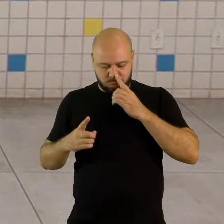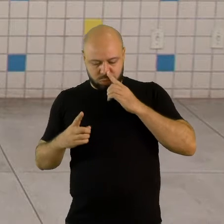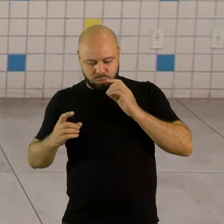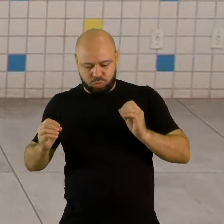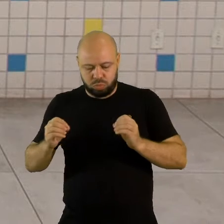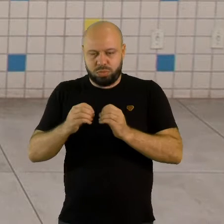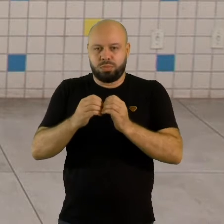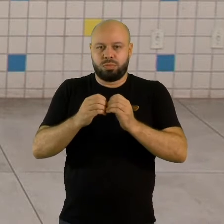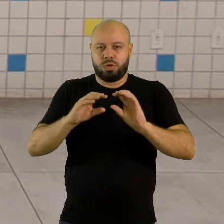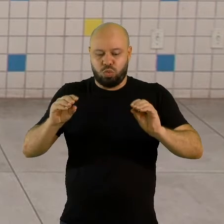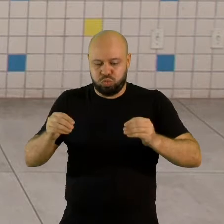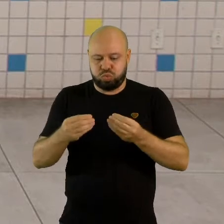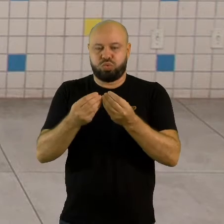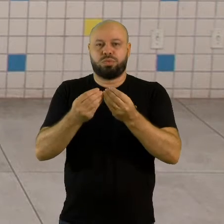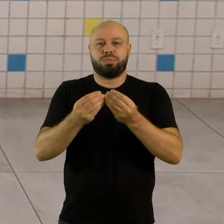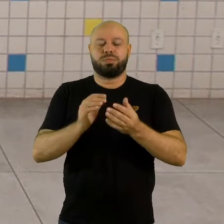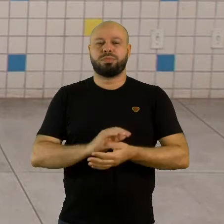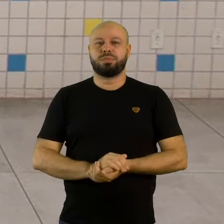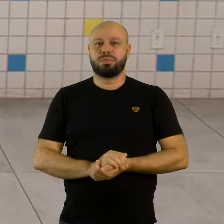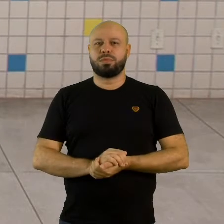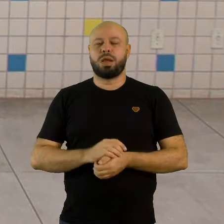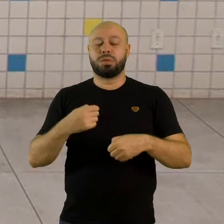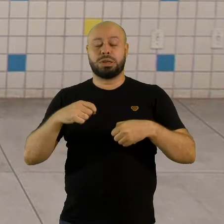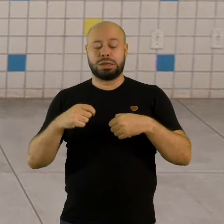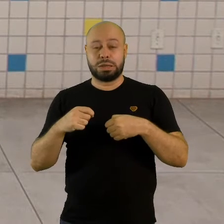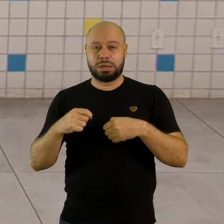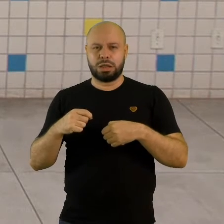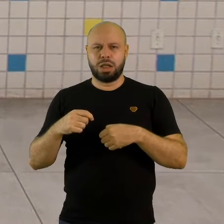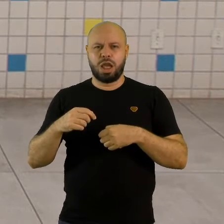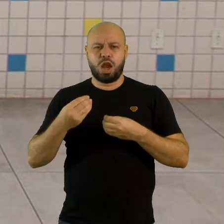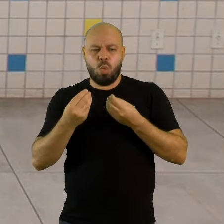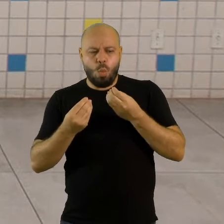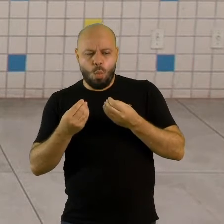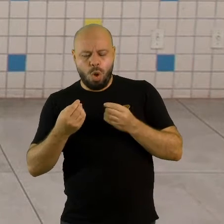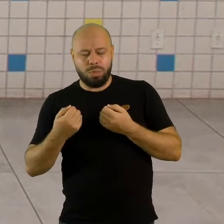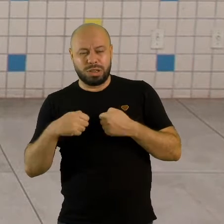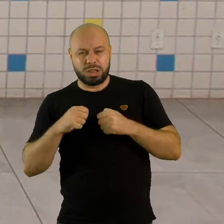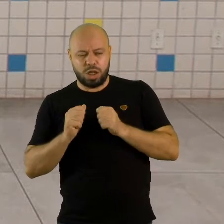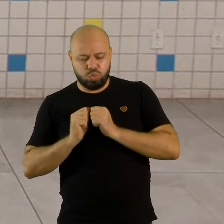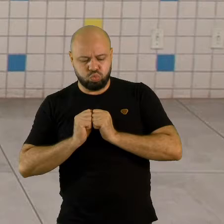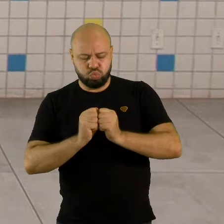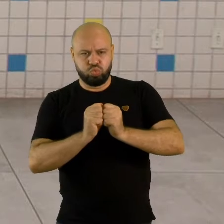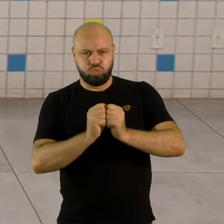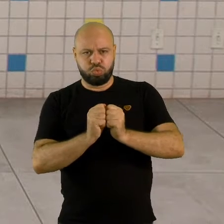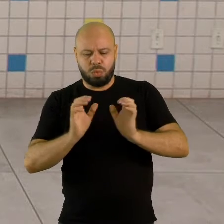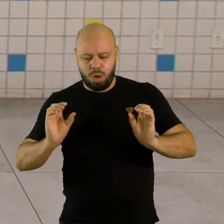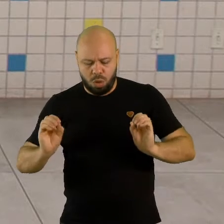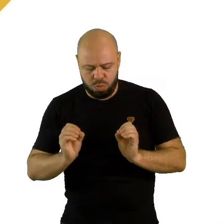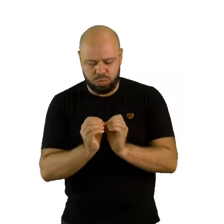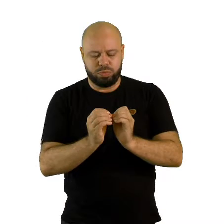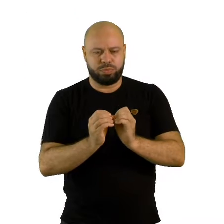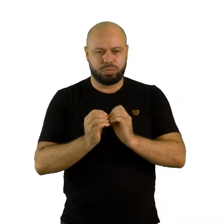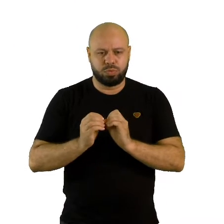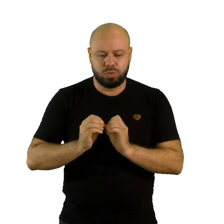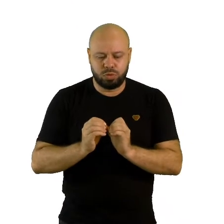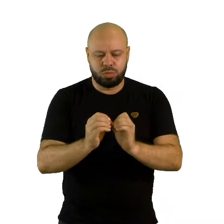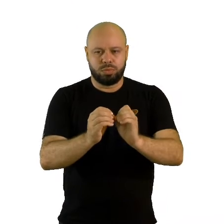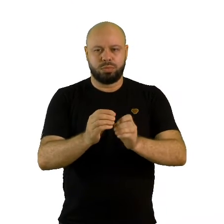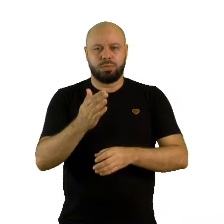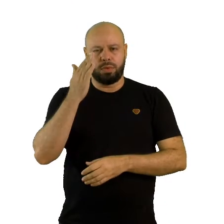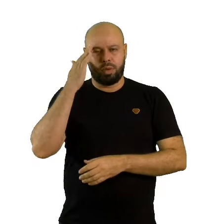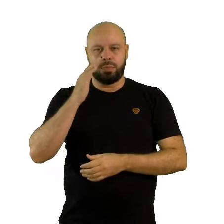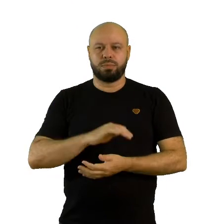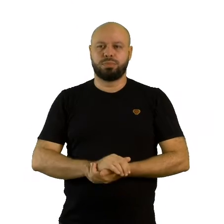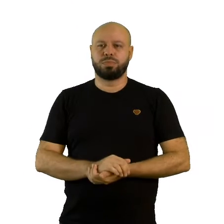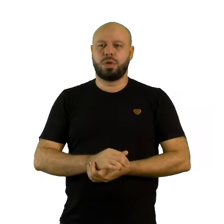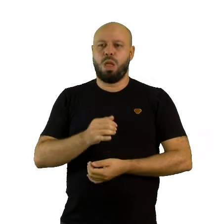precisam ter uma reação entre si, eles precisam andar juntos, tá? Um exemplo que eu coloquei